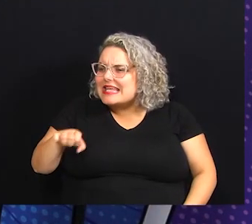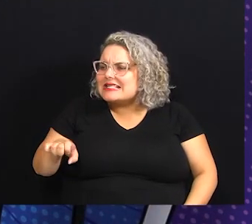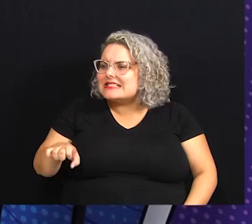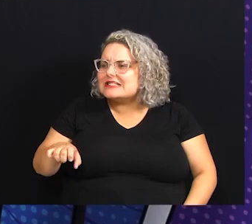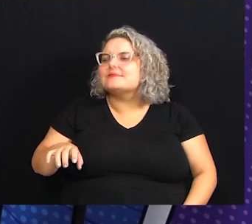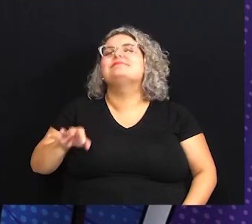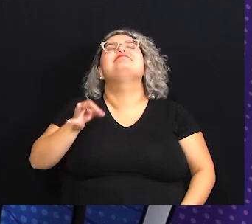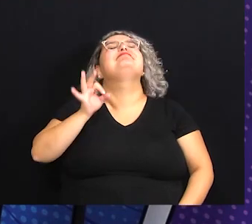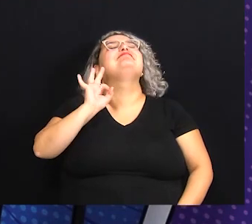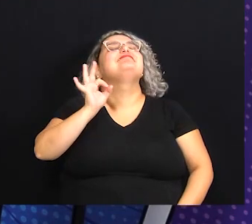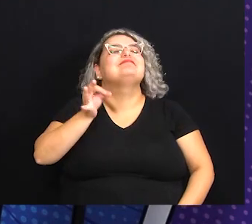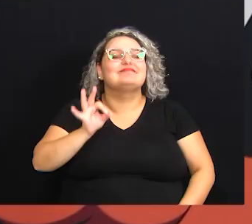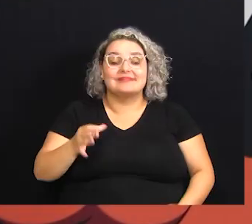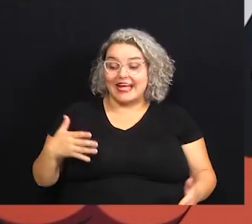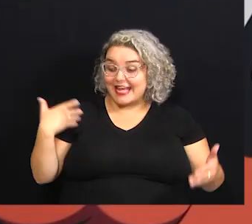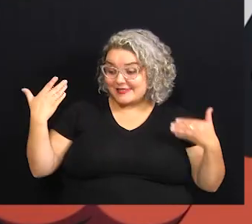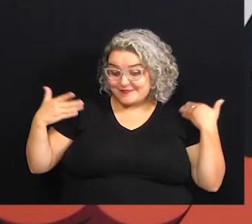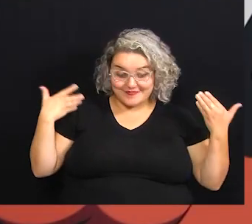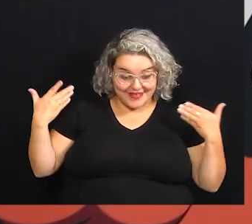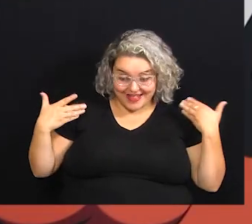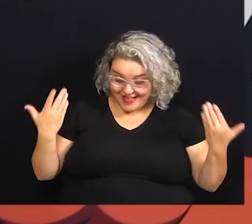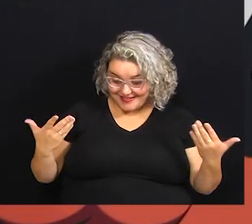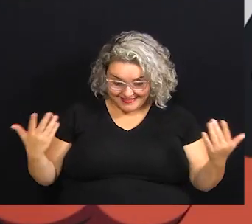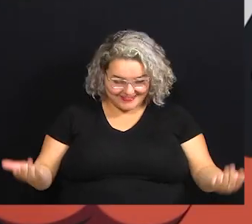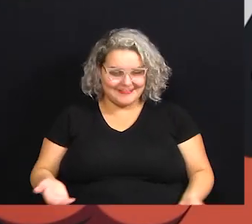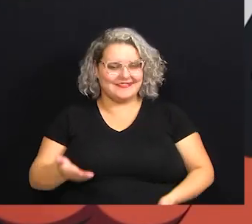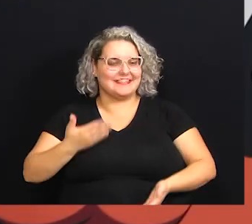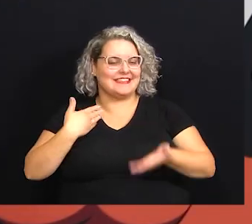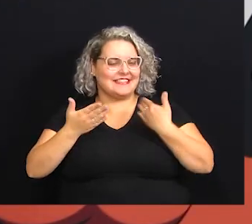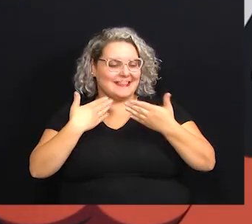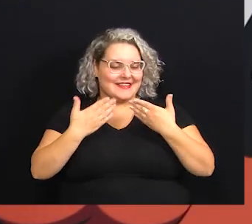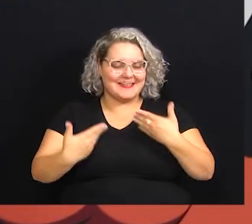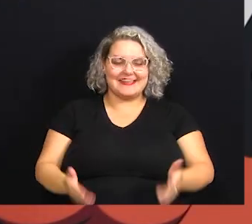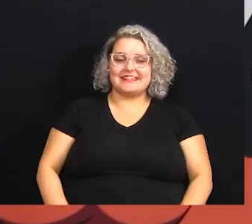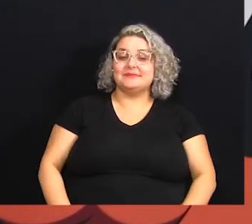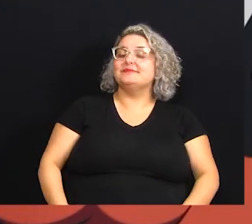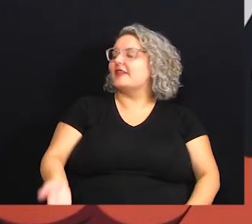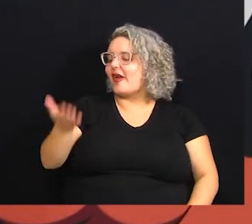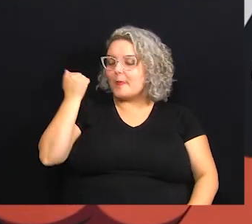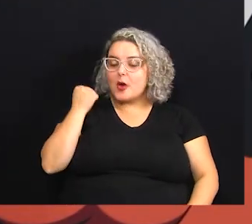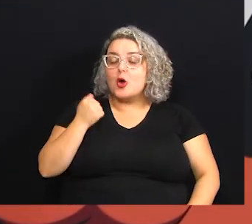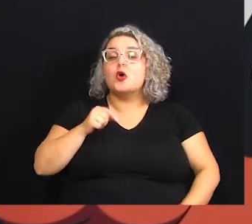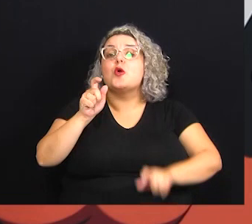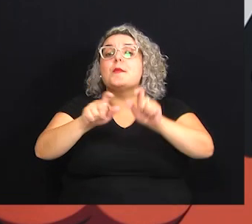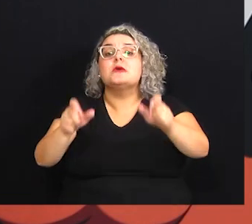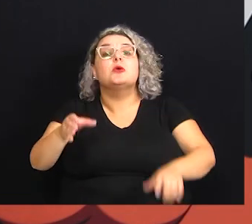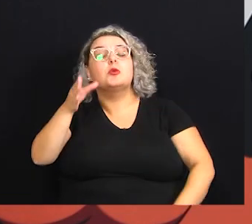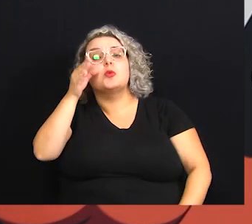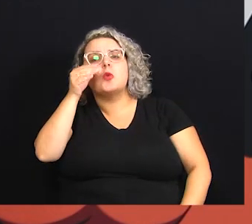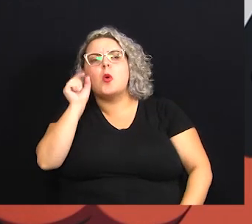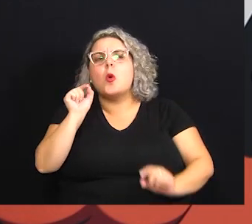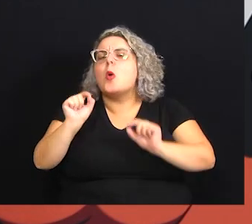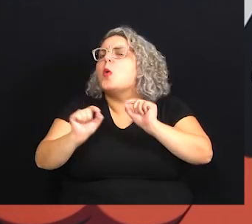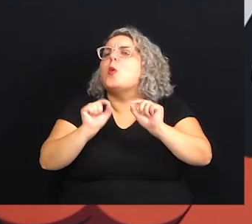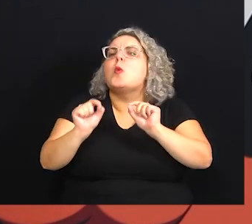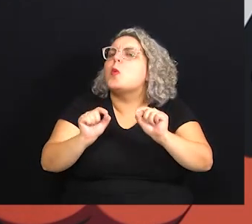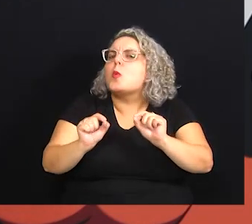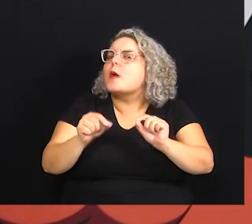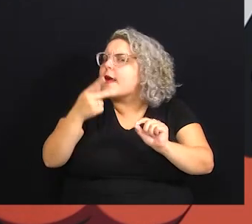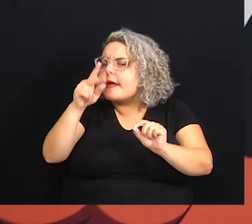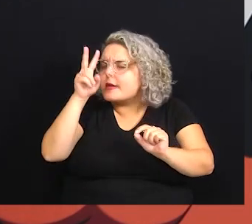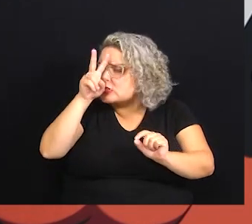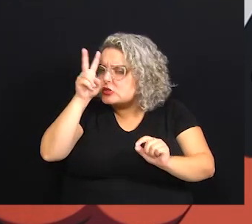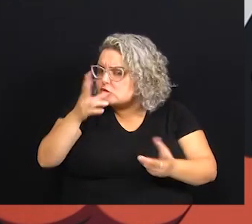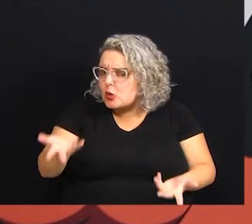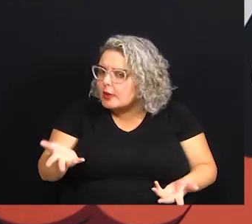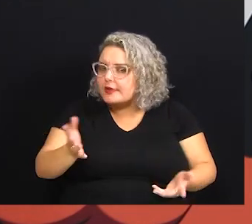Exatamente. Muito animado pela essa conversa. Então vamos lá. Vamos embora. Então conta pra gente, o pessoal tá curioso para saber do que se trata a sua